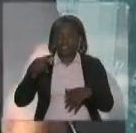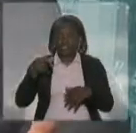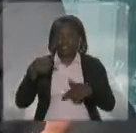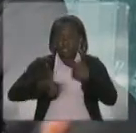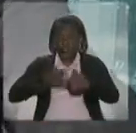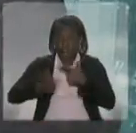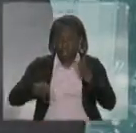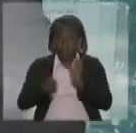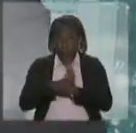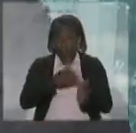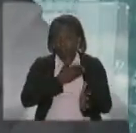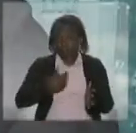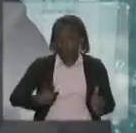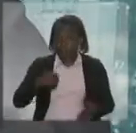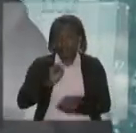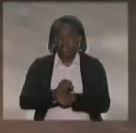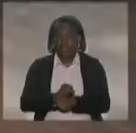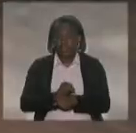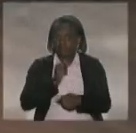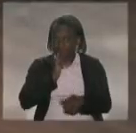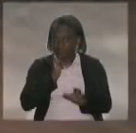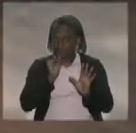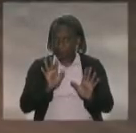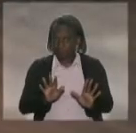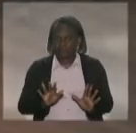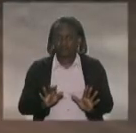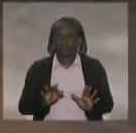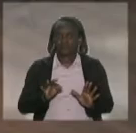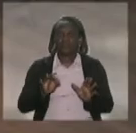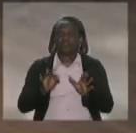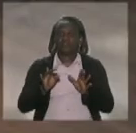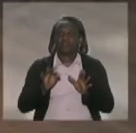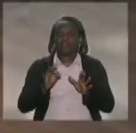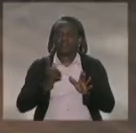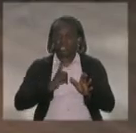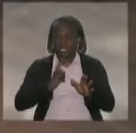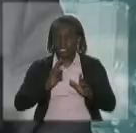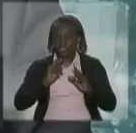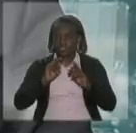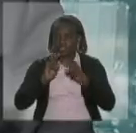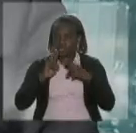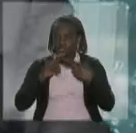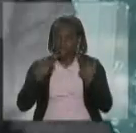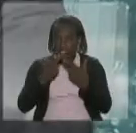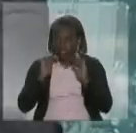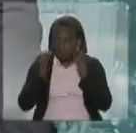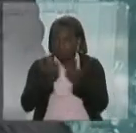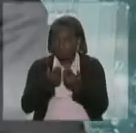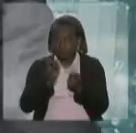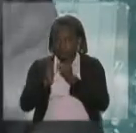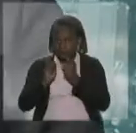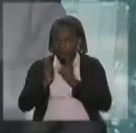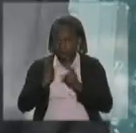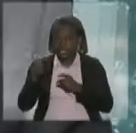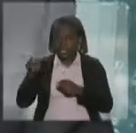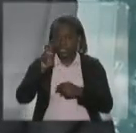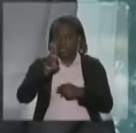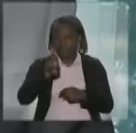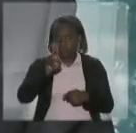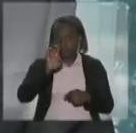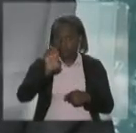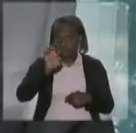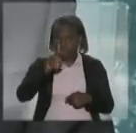paralisado para dar só um exemplo o lilo estava numa ó assembléia na universidade do estado do rio de